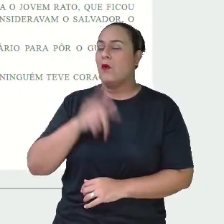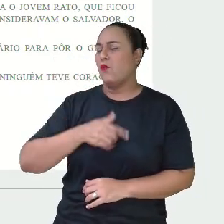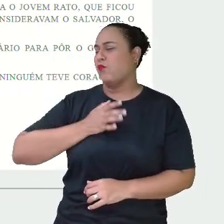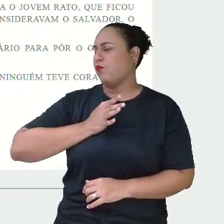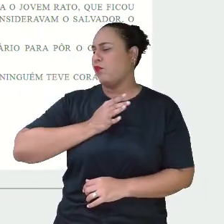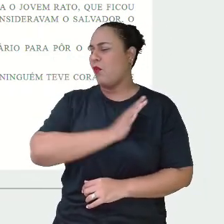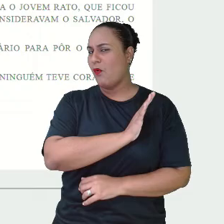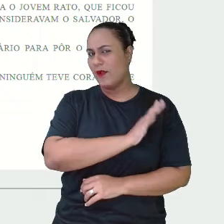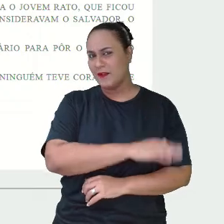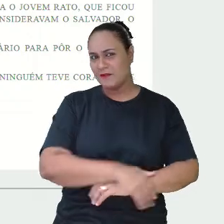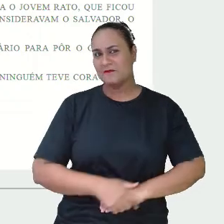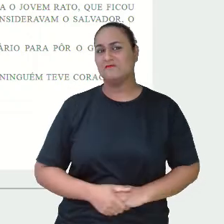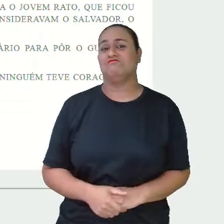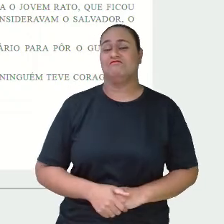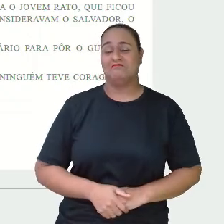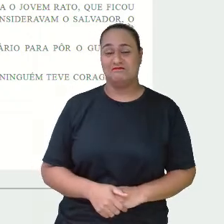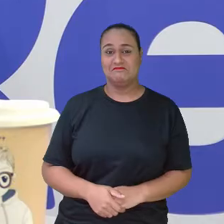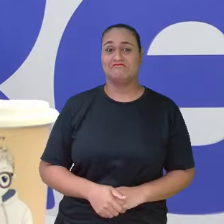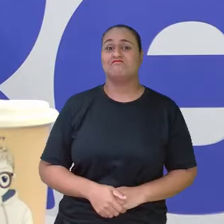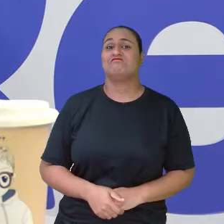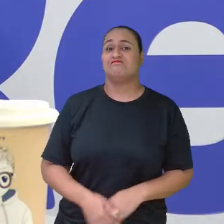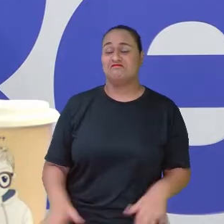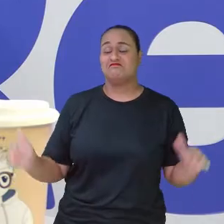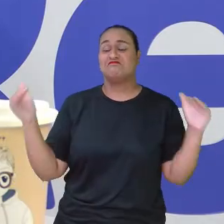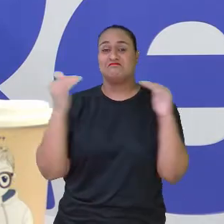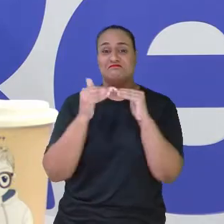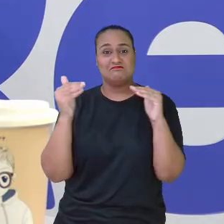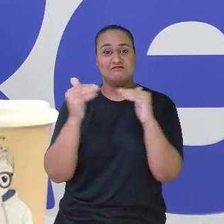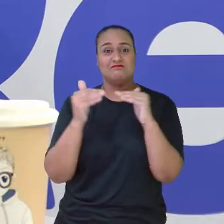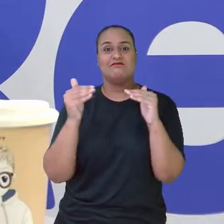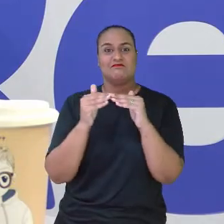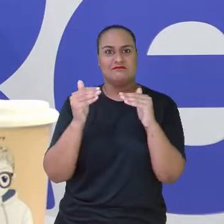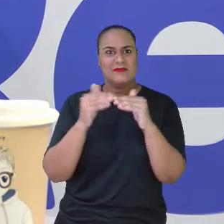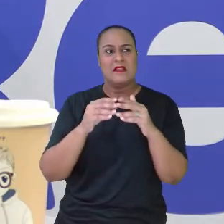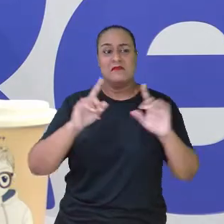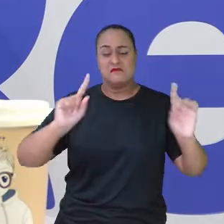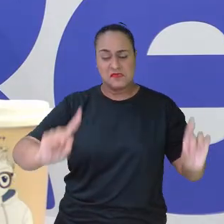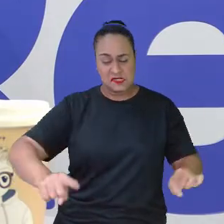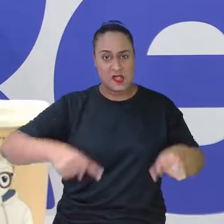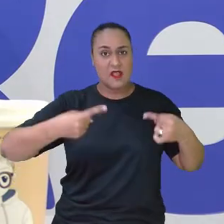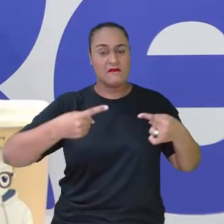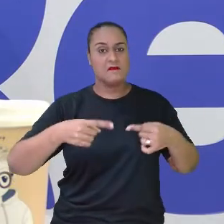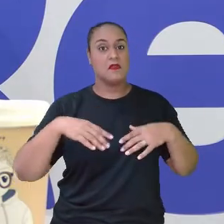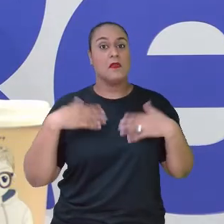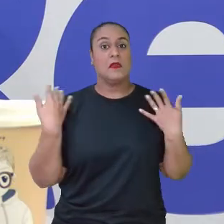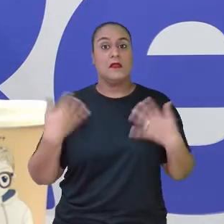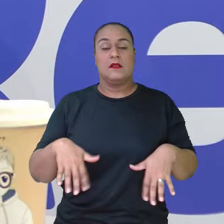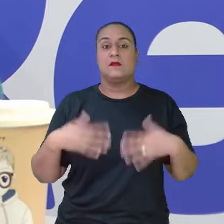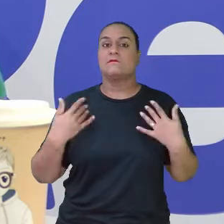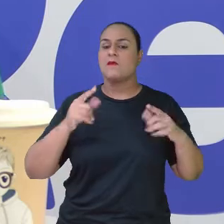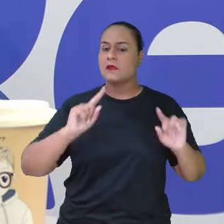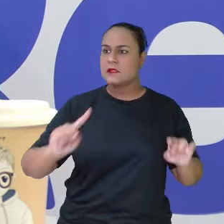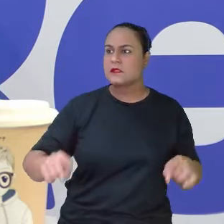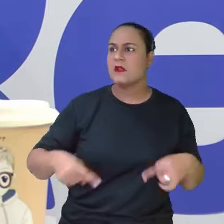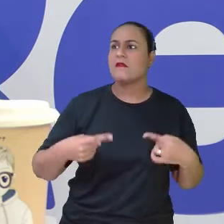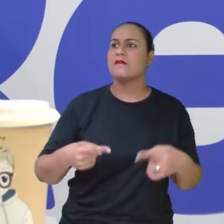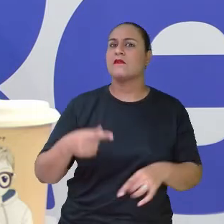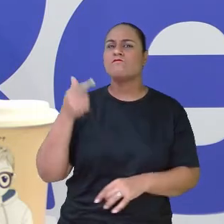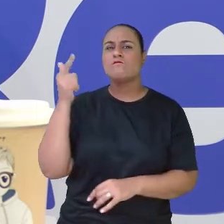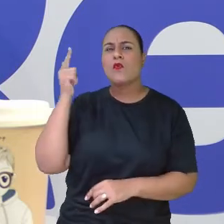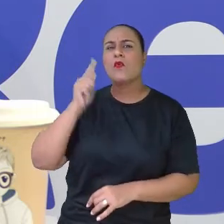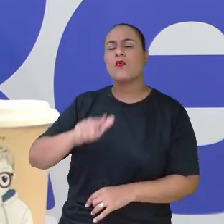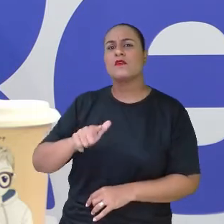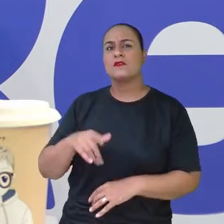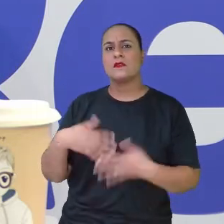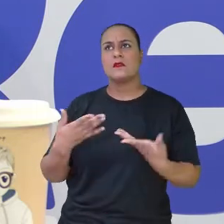não? É sim, viu? Olha, e desafio, né? Imagina que desafio você conseguir